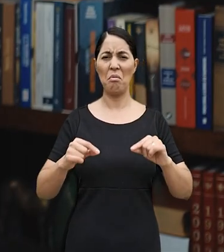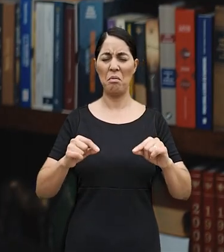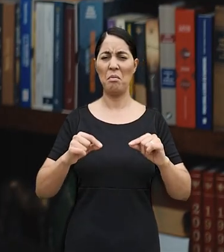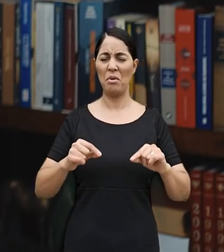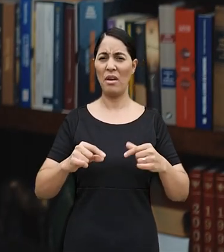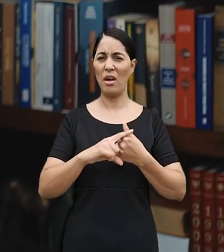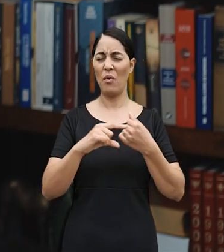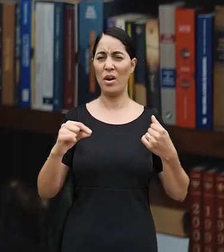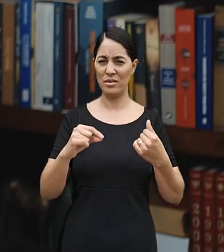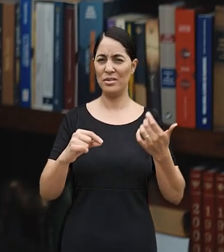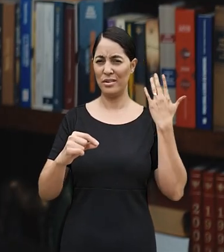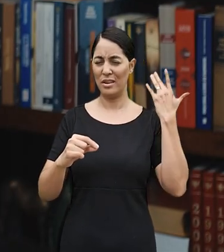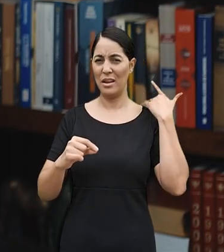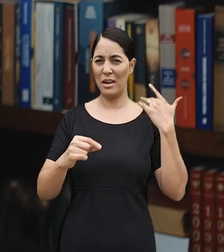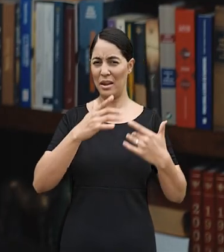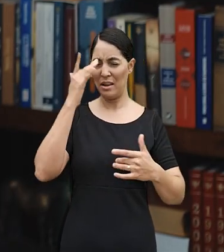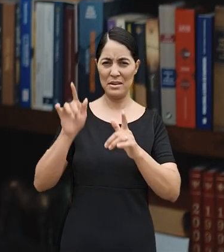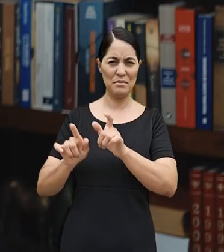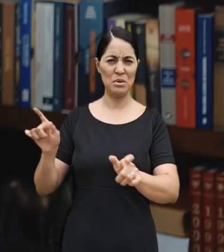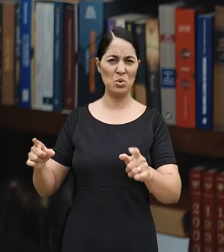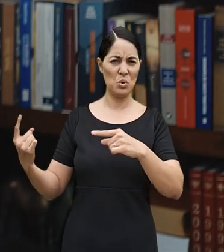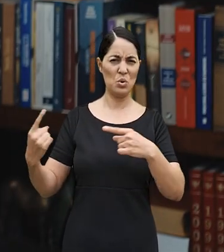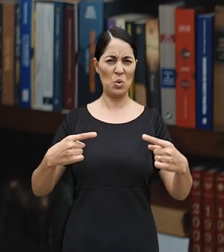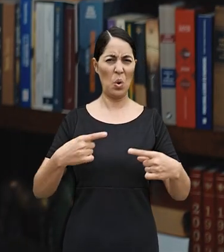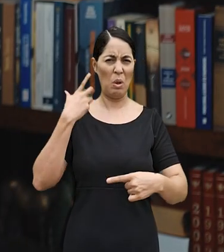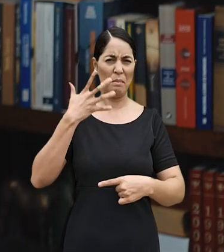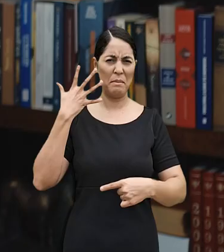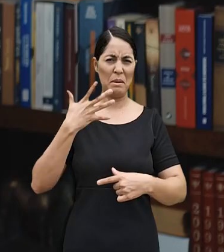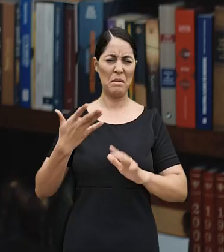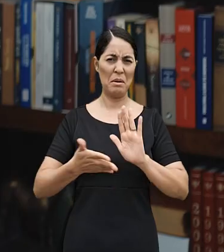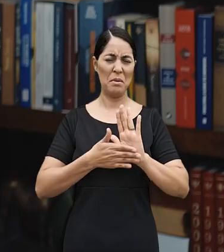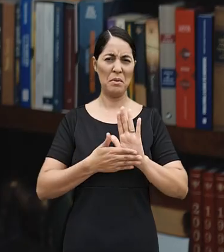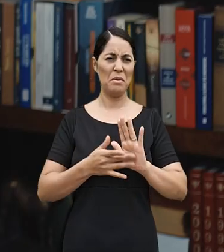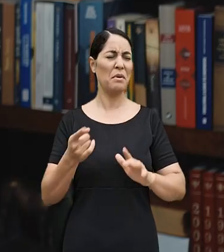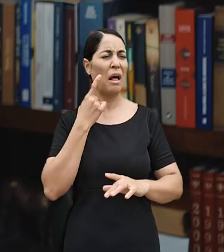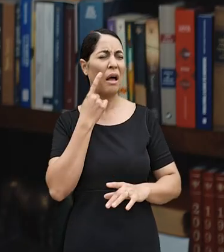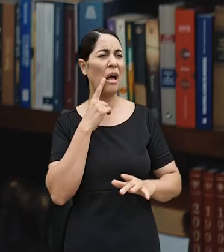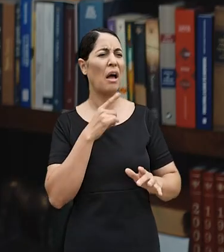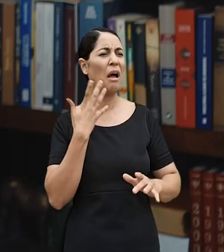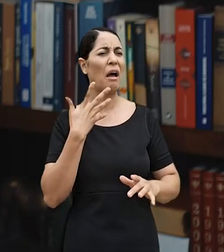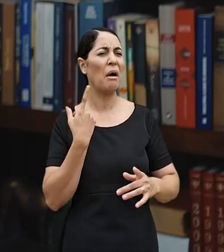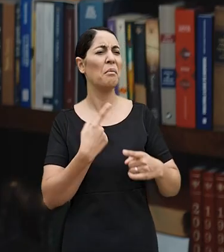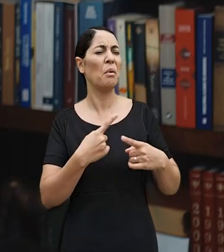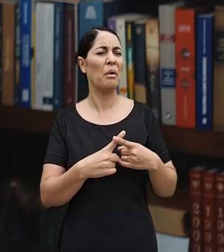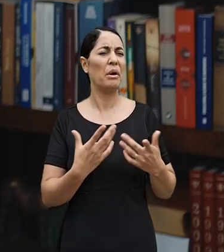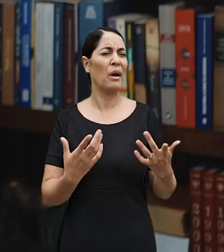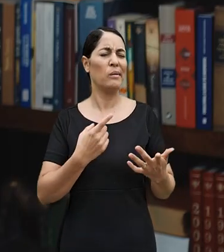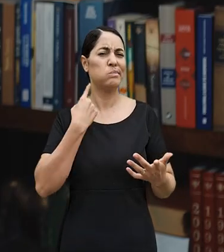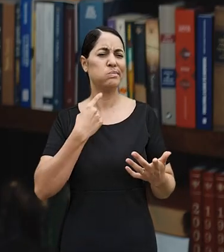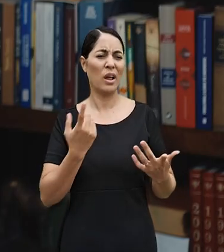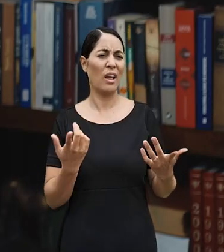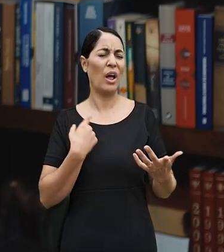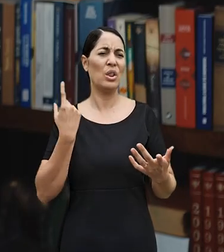ao dispositivo daqueles que discursavam contra a proposta, diziam sempre: mas por que o advogado no